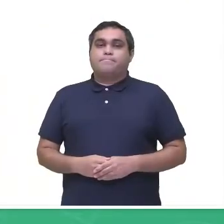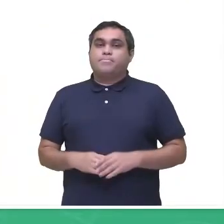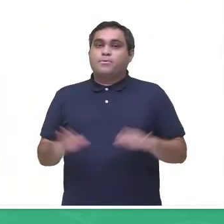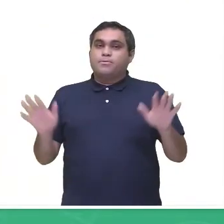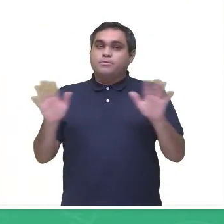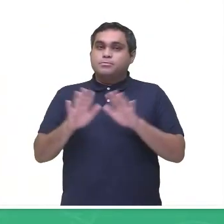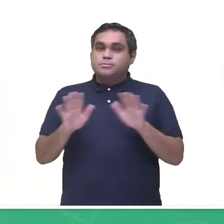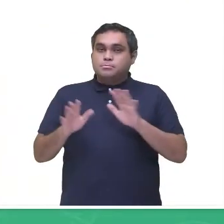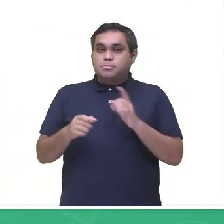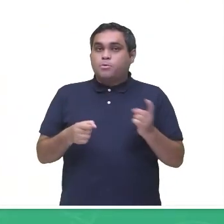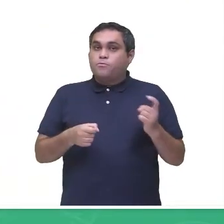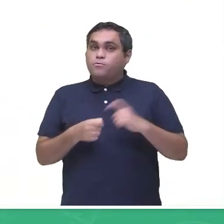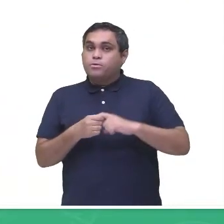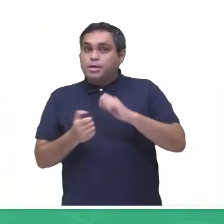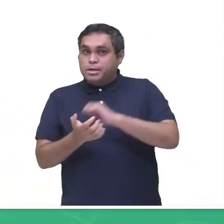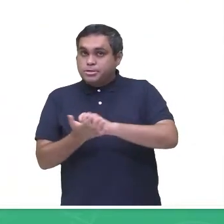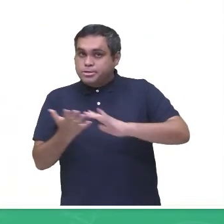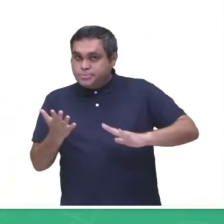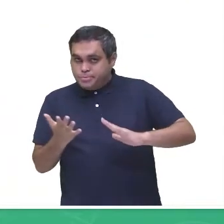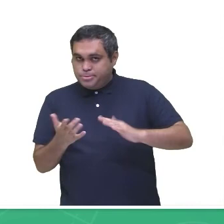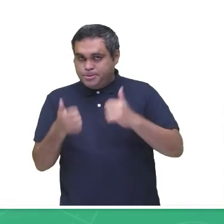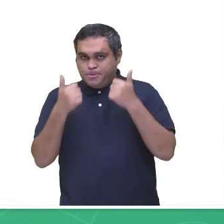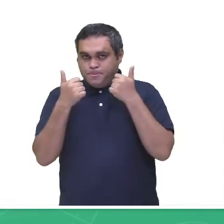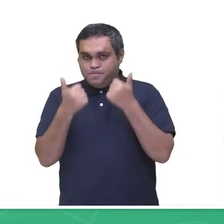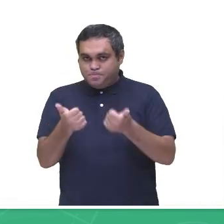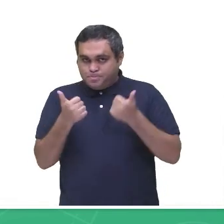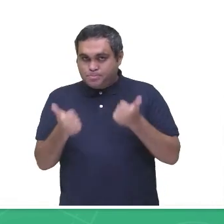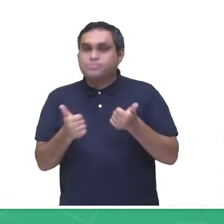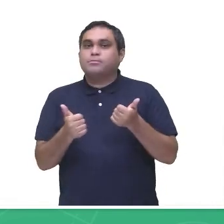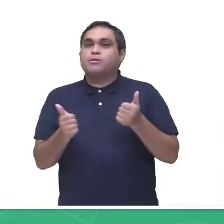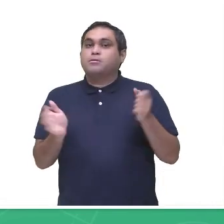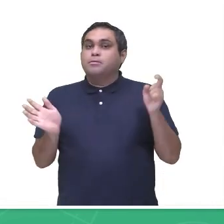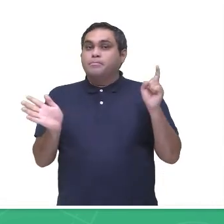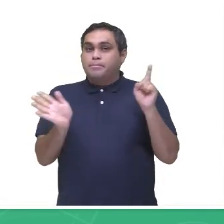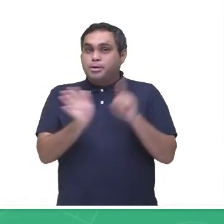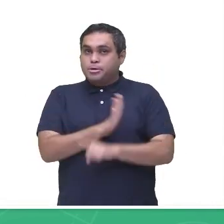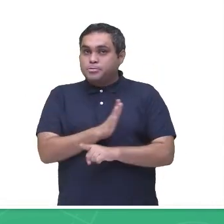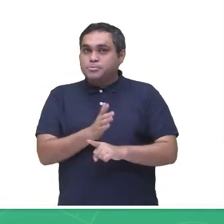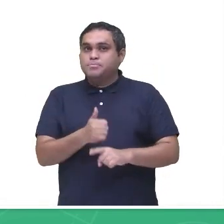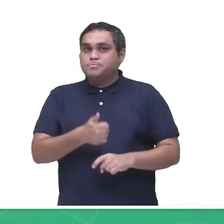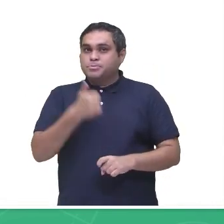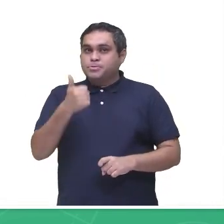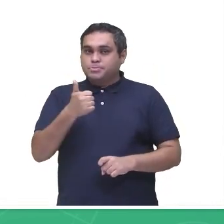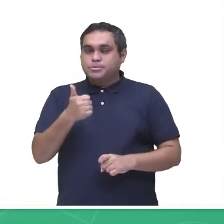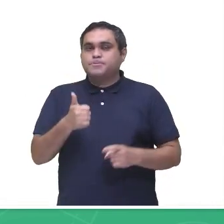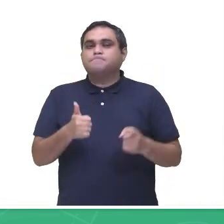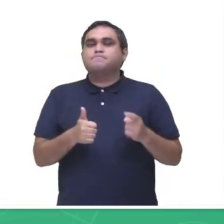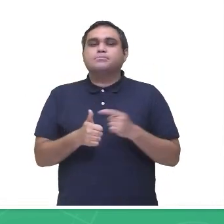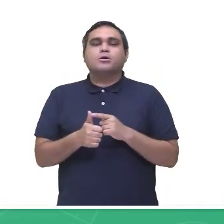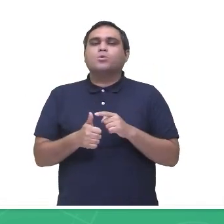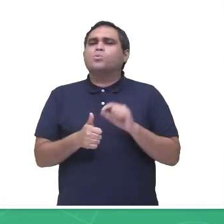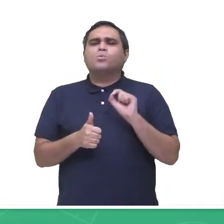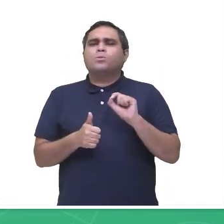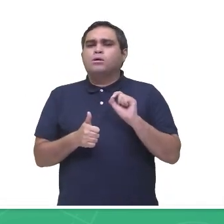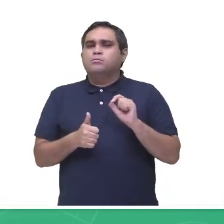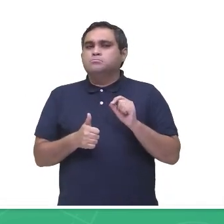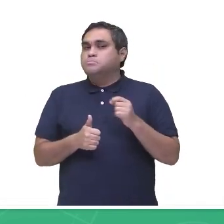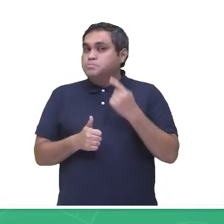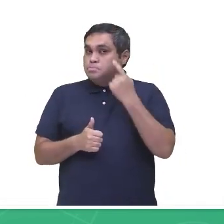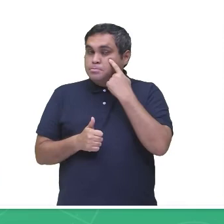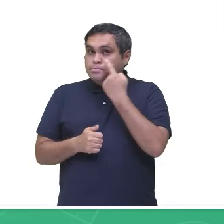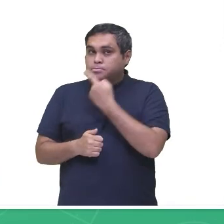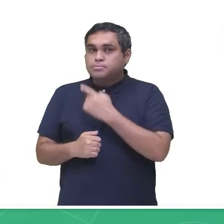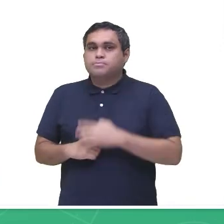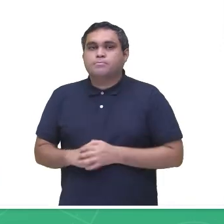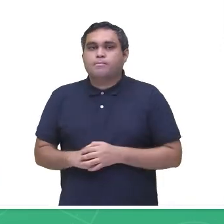Lá, então voltamos agora para a nossa interatividade, com o quê? Com a nossa primeira questão. E a primeira questão fala o quê? Vamos ver?